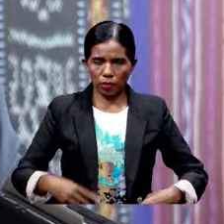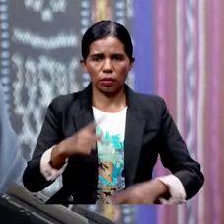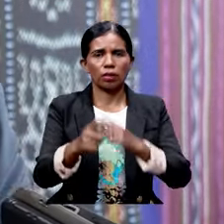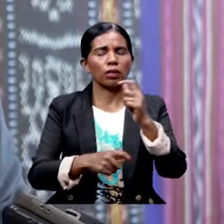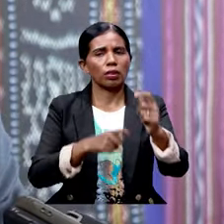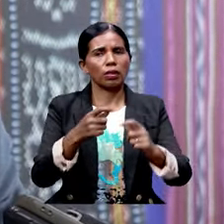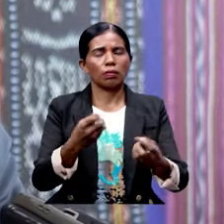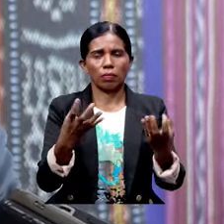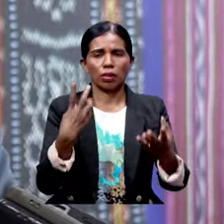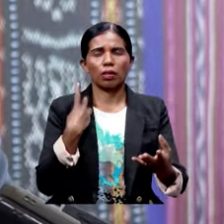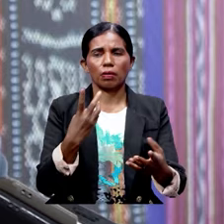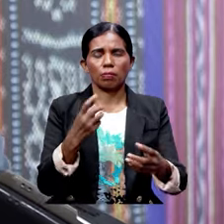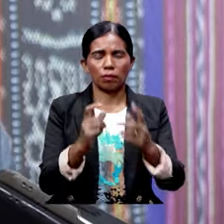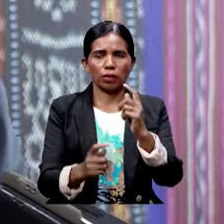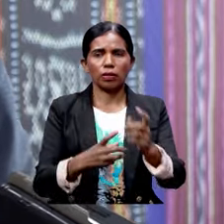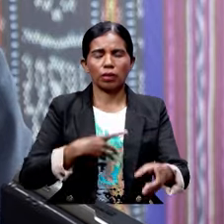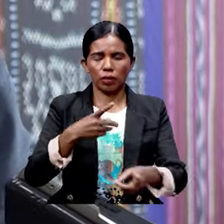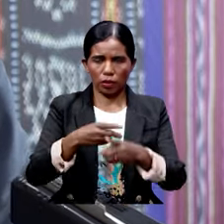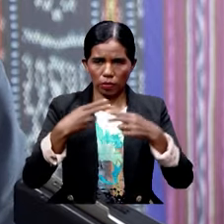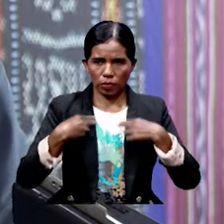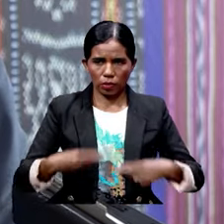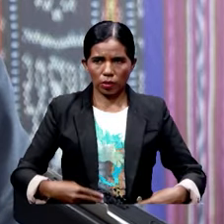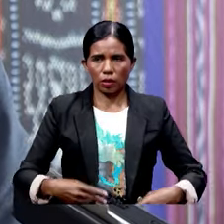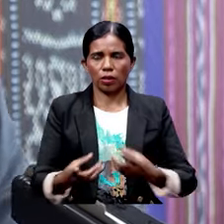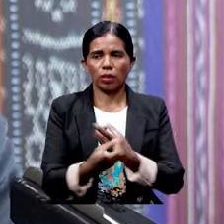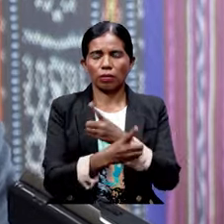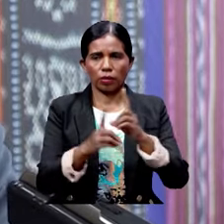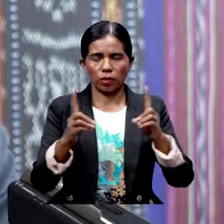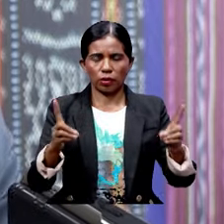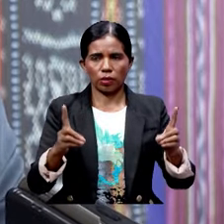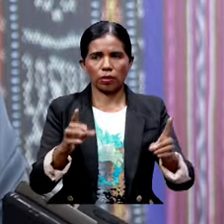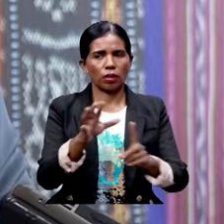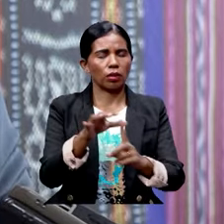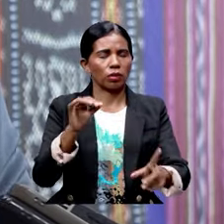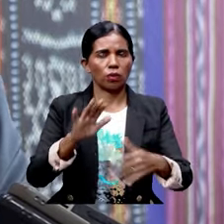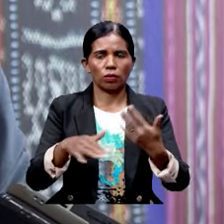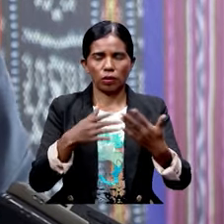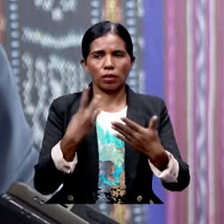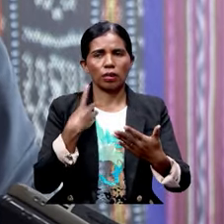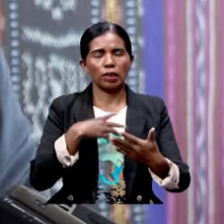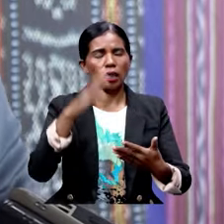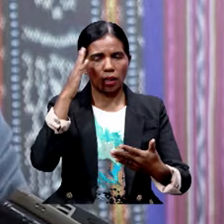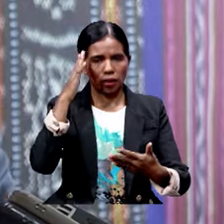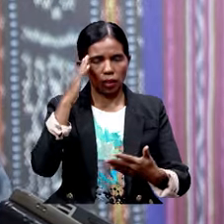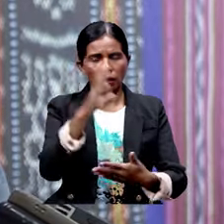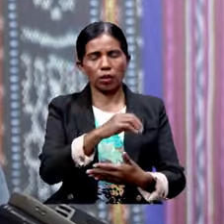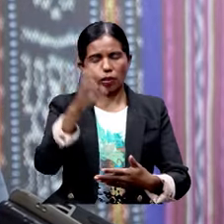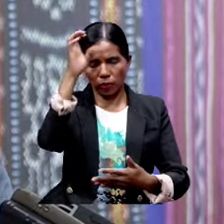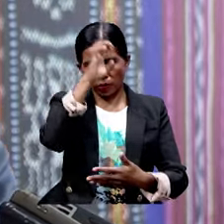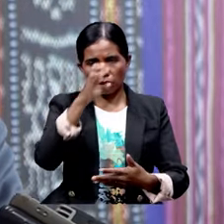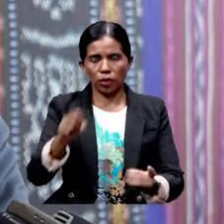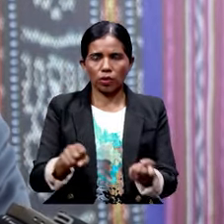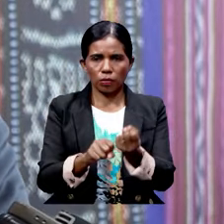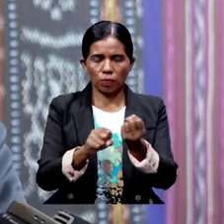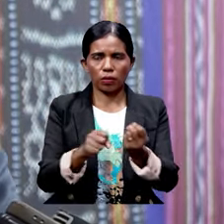digitalização, direitos humanos, democracia, eleições, a União Europeia de apoio e